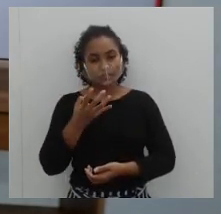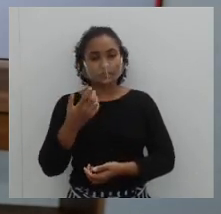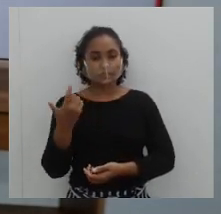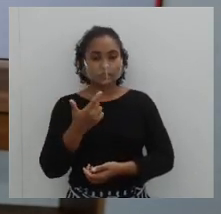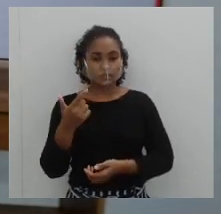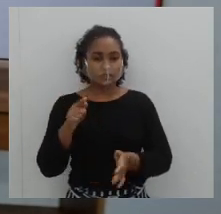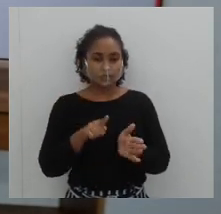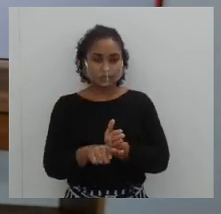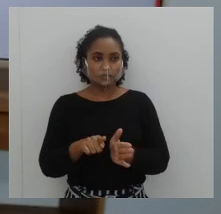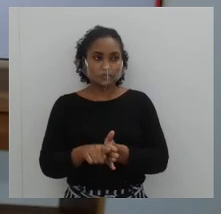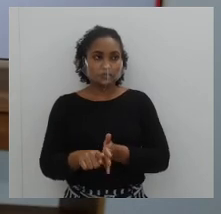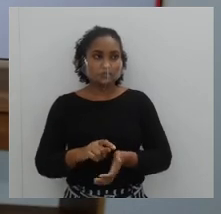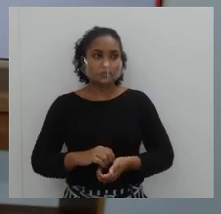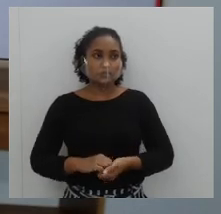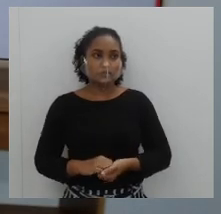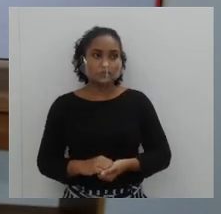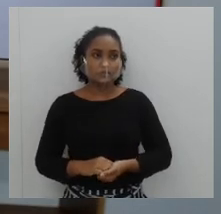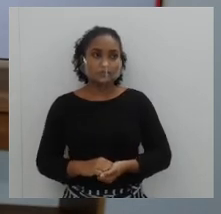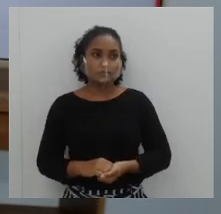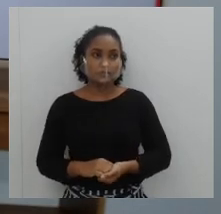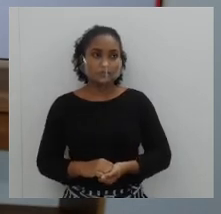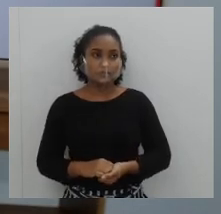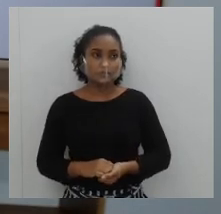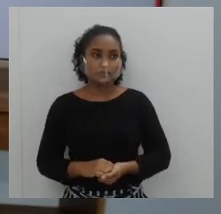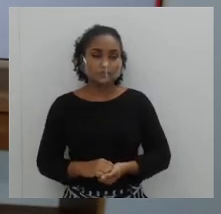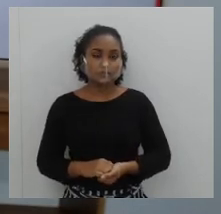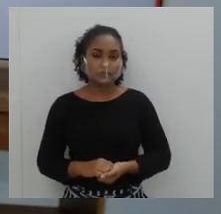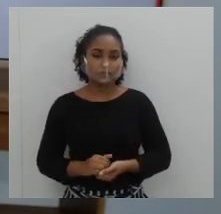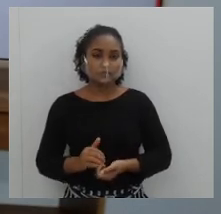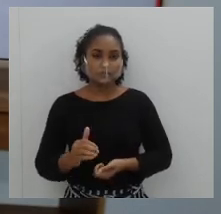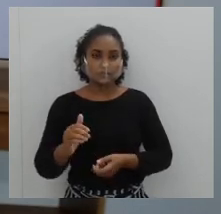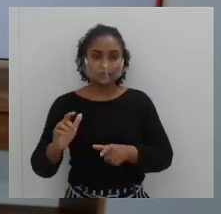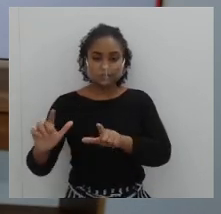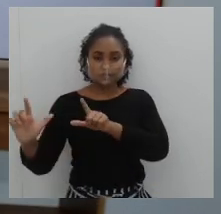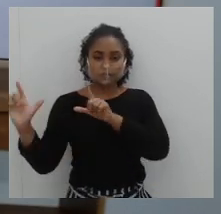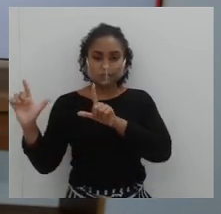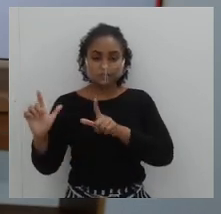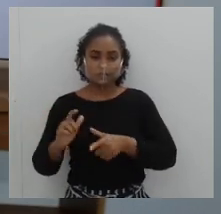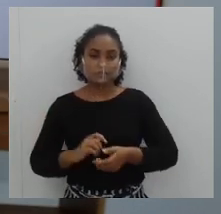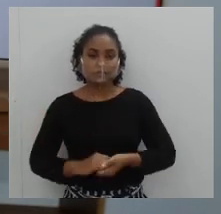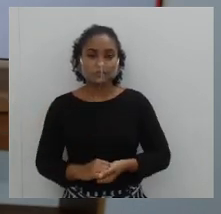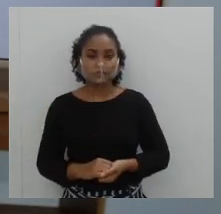exemplo. Certo? Próxima tela.